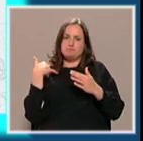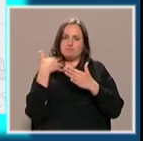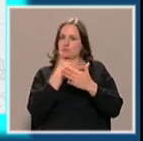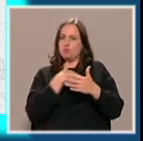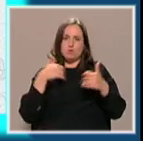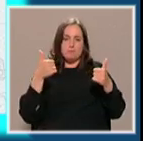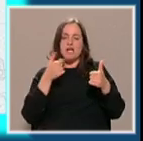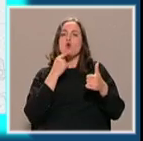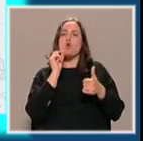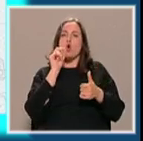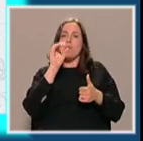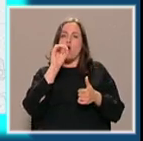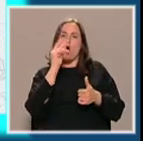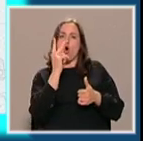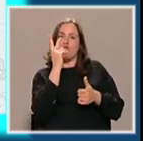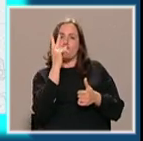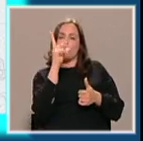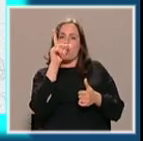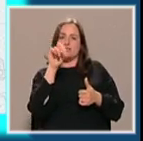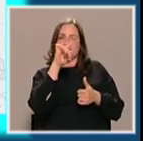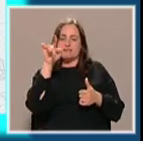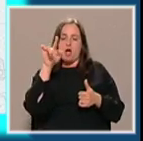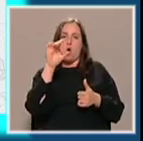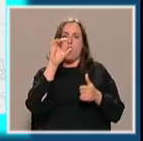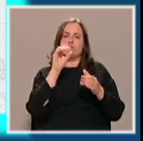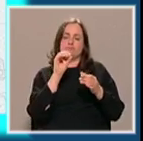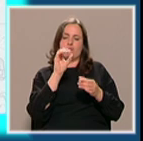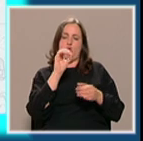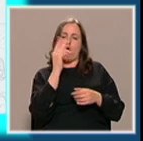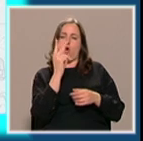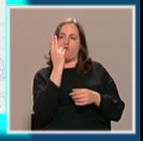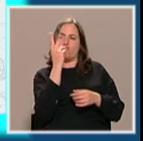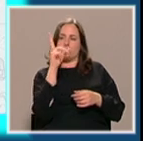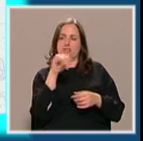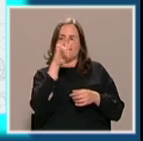e designa-se ovulação. Ovulação, como o próprio nome indica,